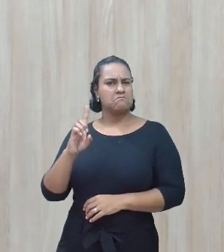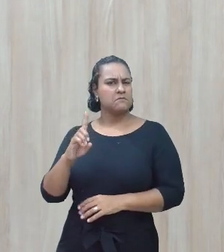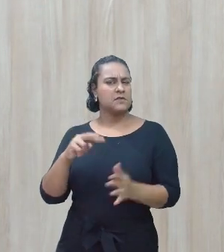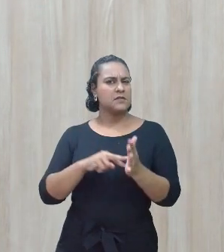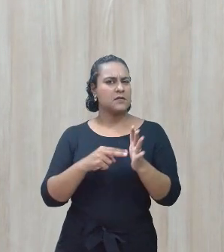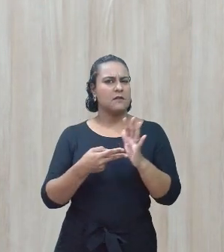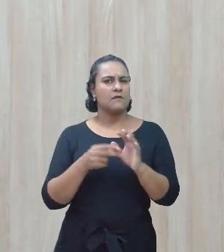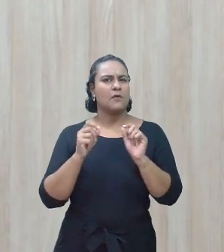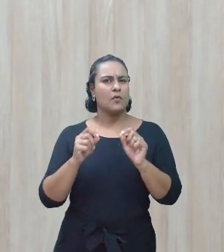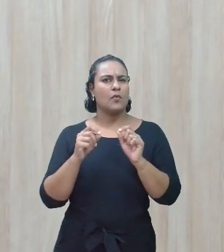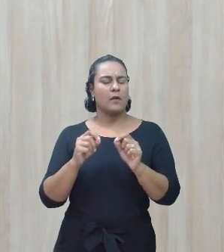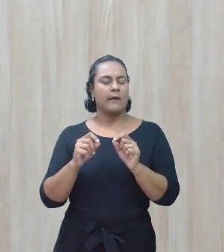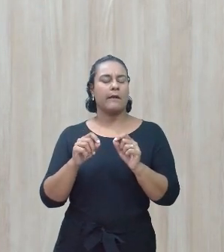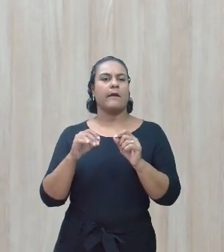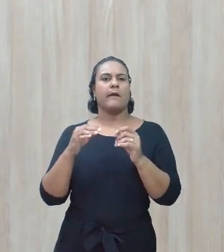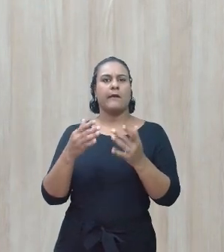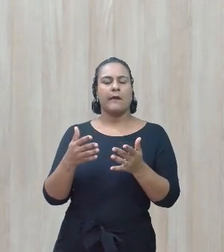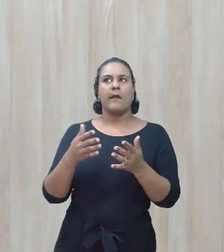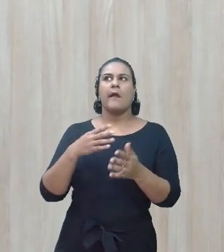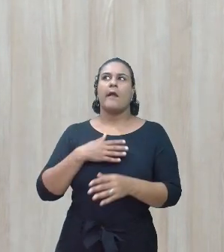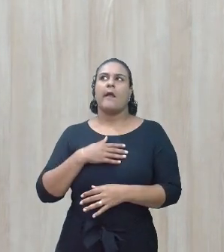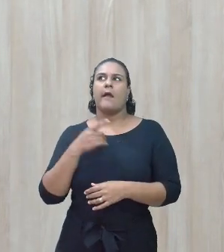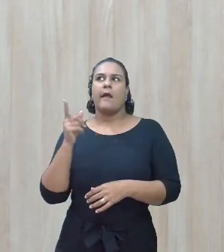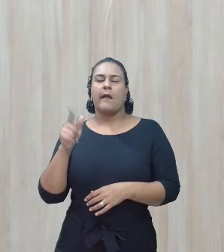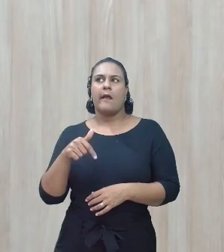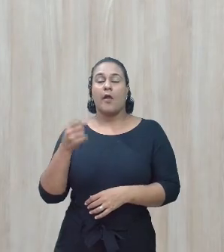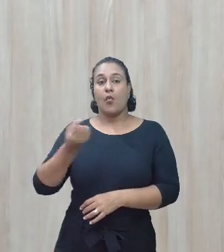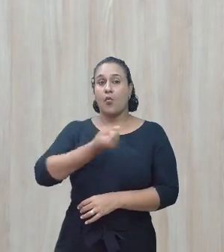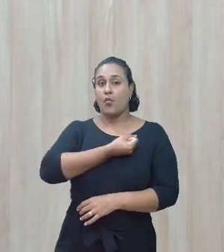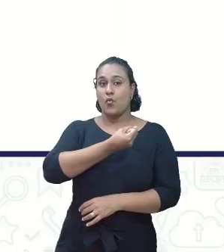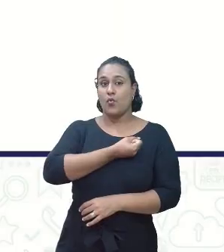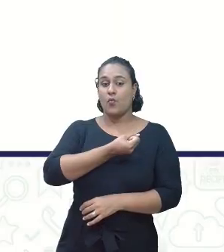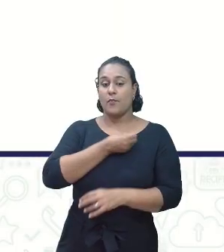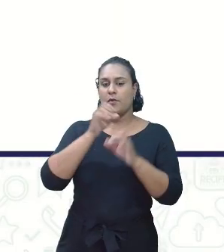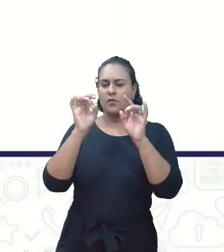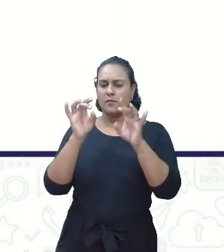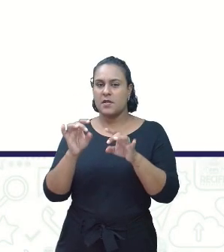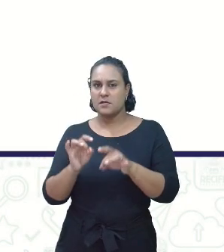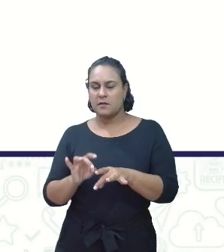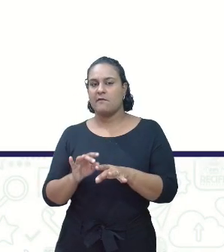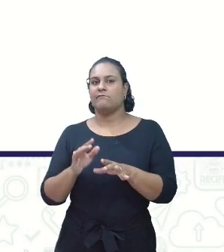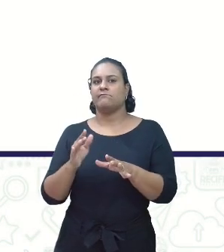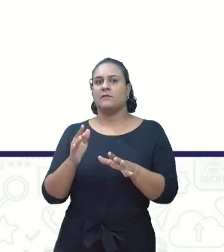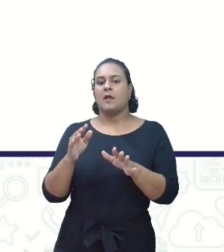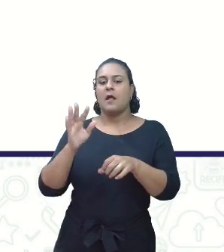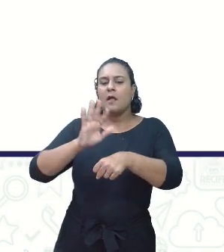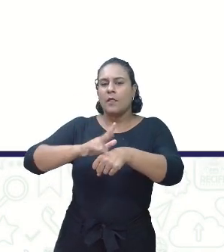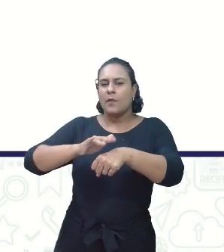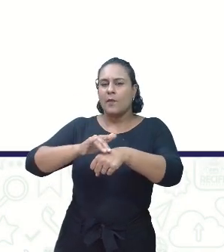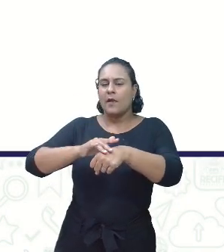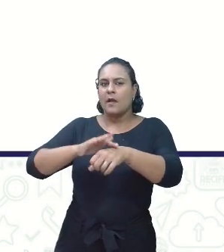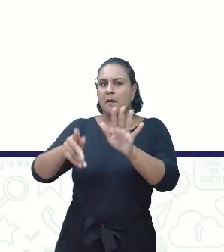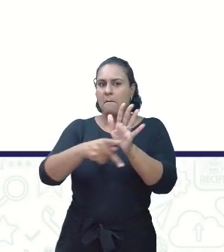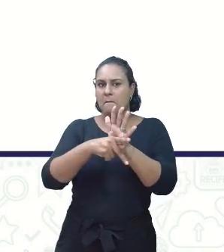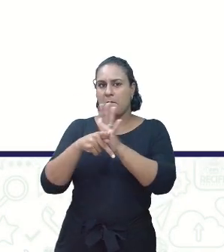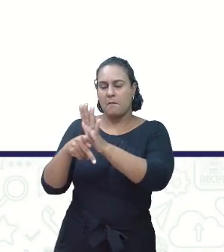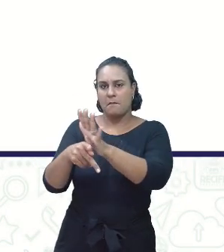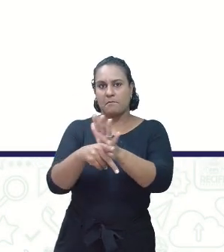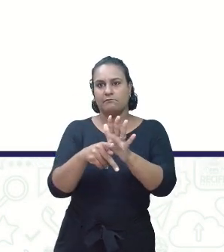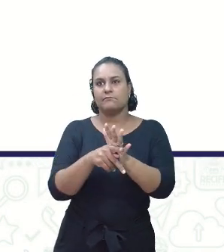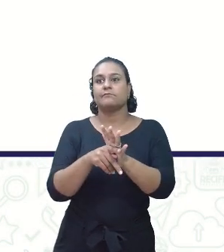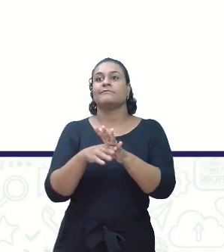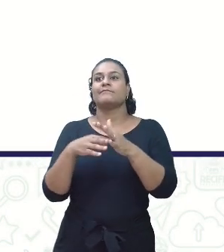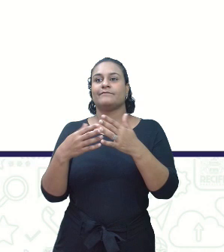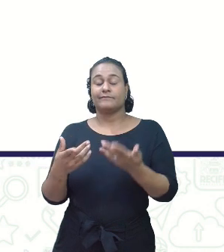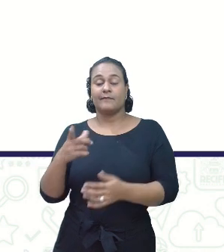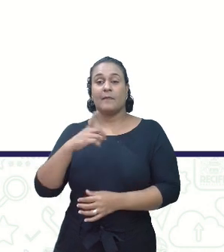Código Internacional daquela doença ali específica. Então, a gente tem, ó, a quantidade dessas situações que foram de